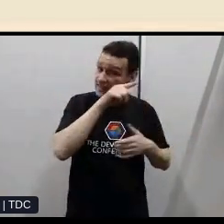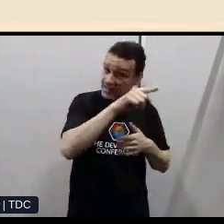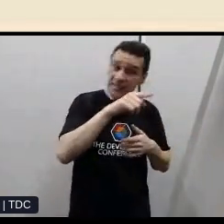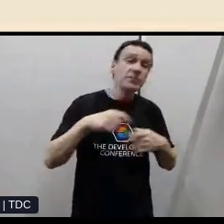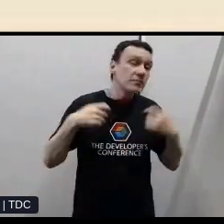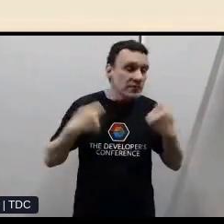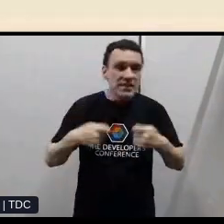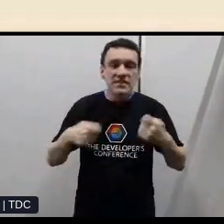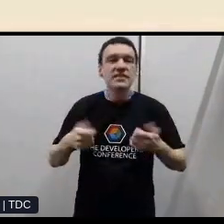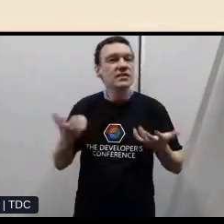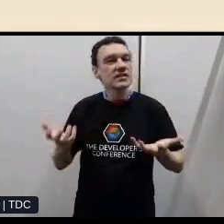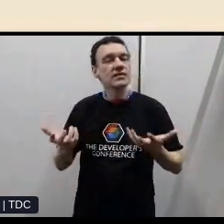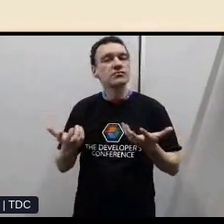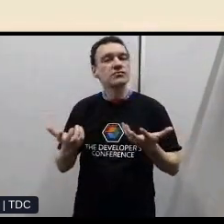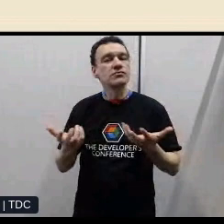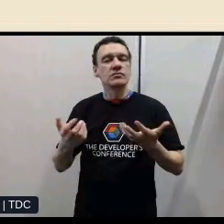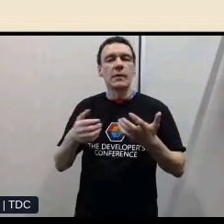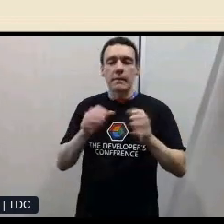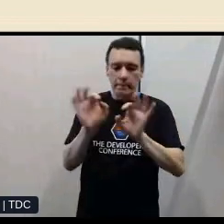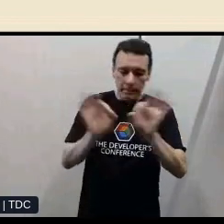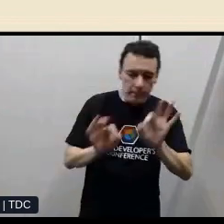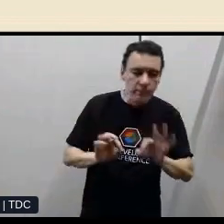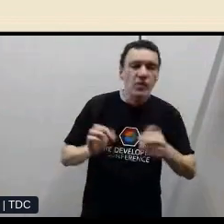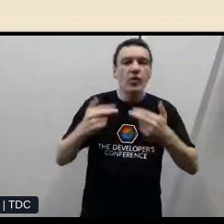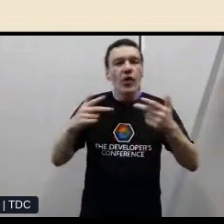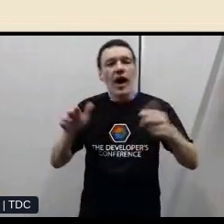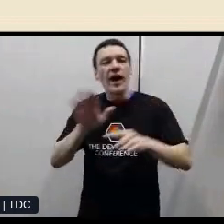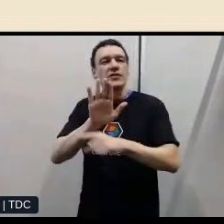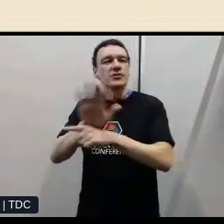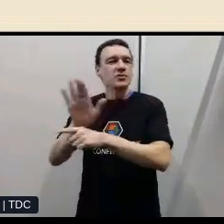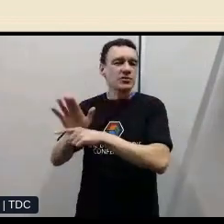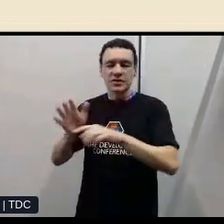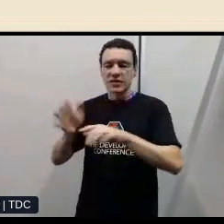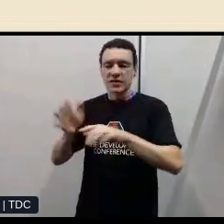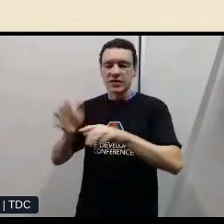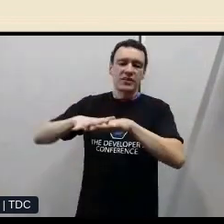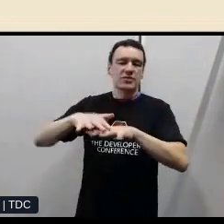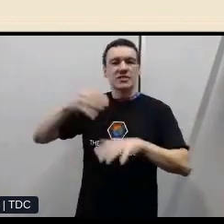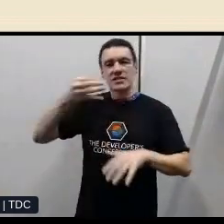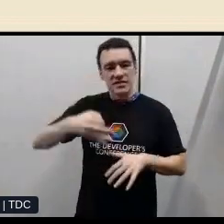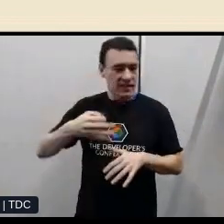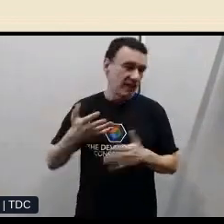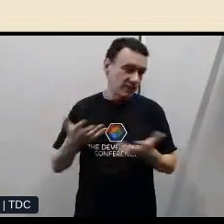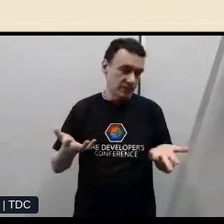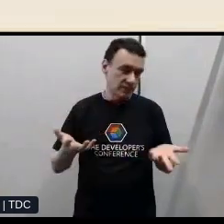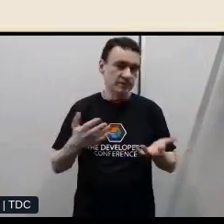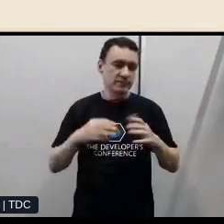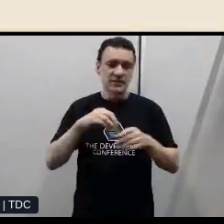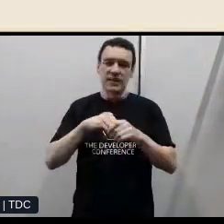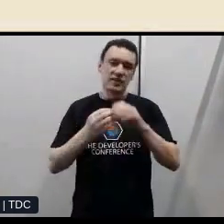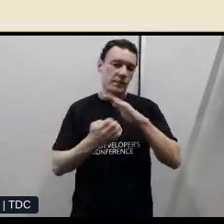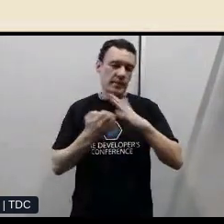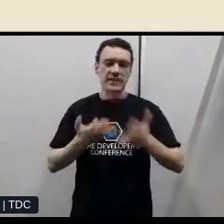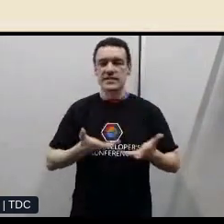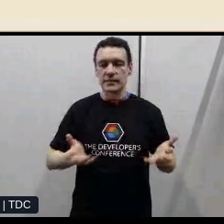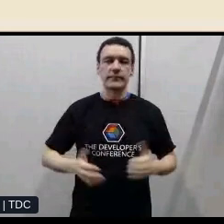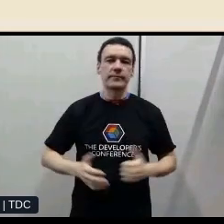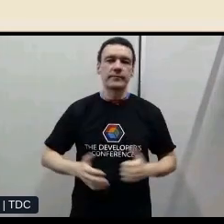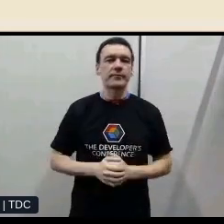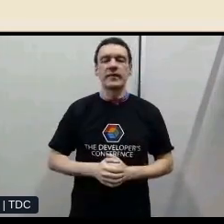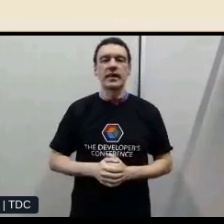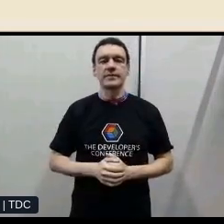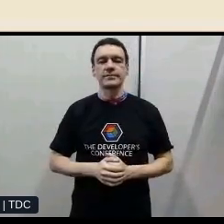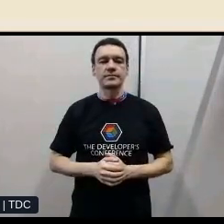a questão de trazer programas que façam inclusão dentro dos times e dentro das empresas. Aí, pode ir para o